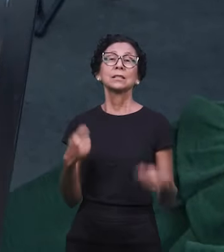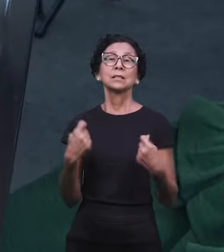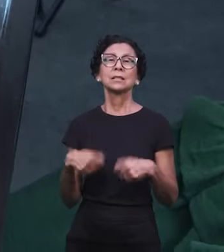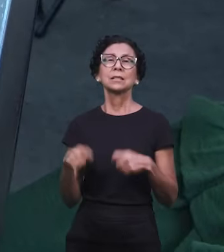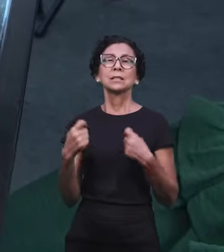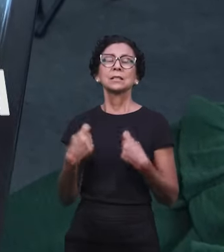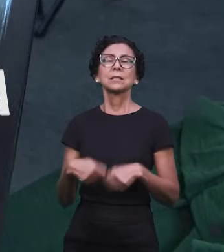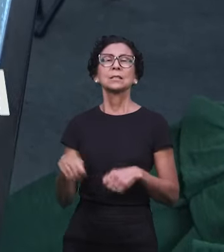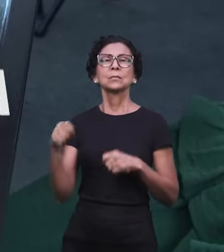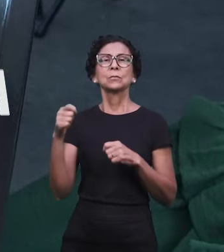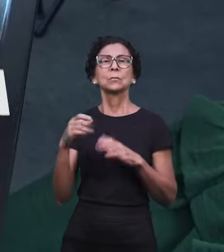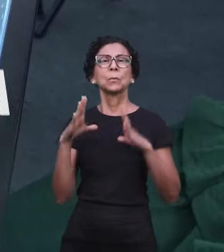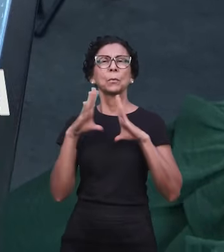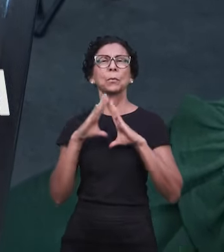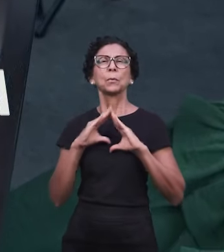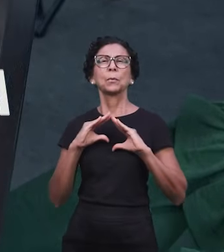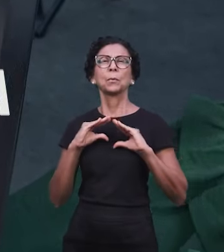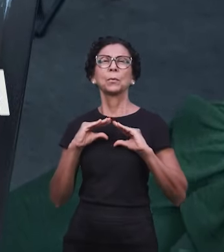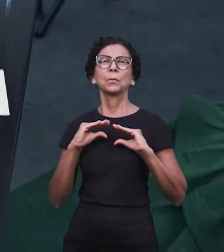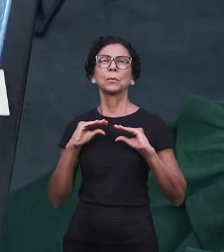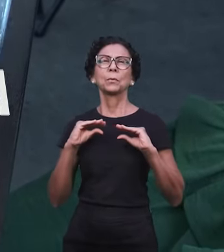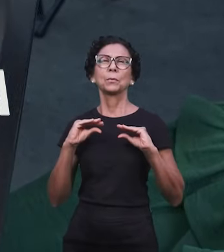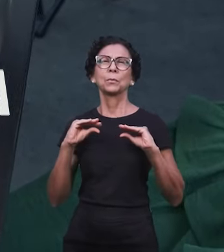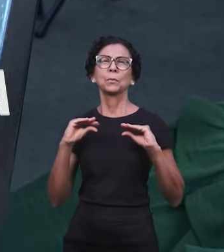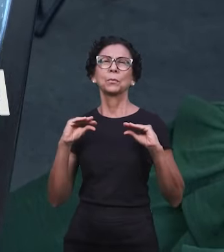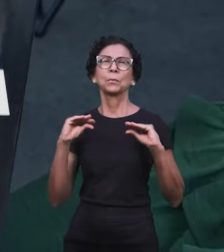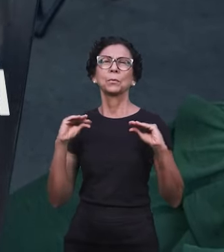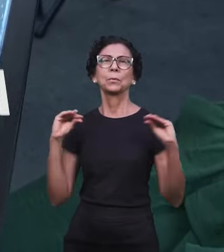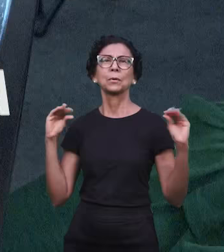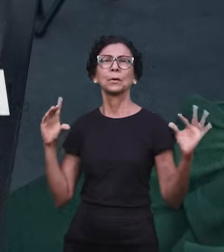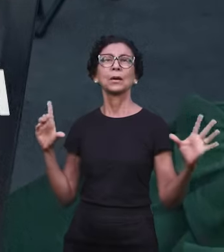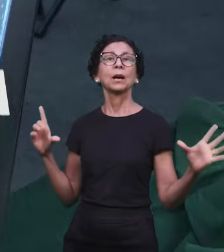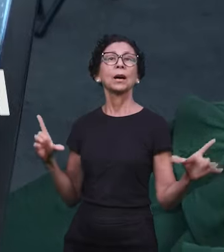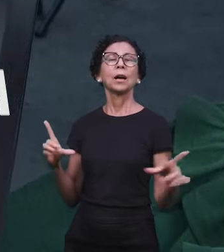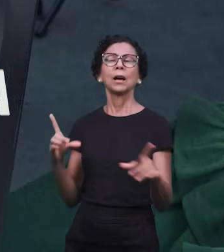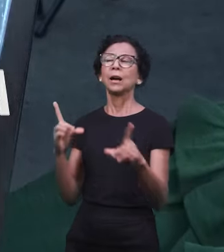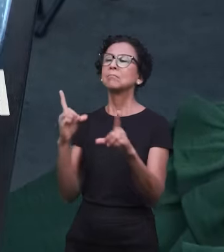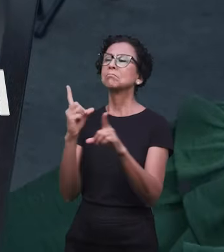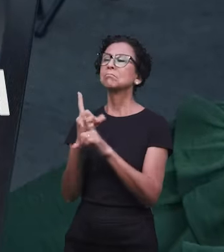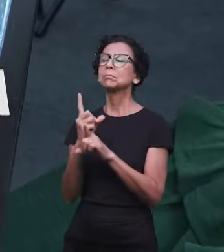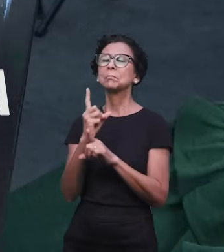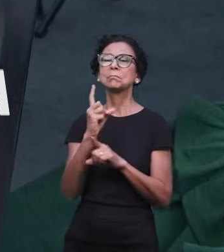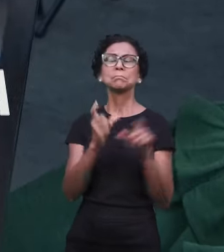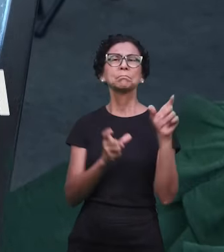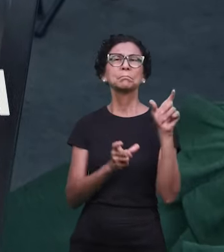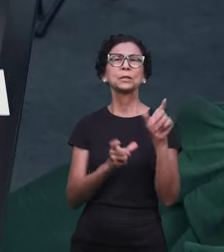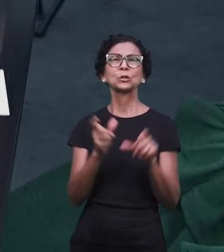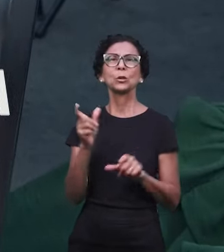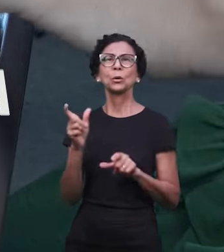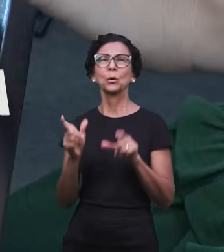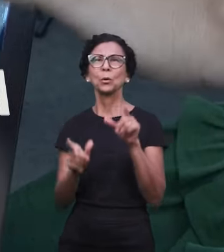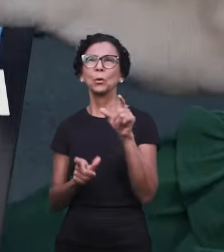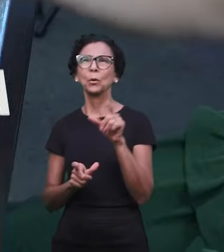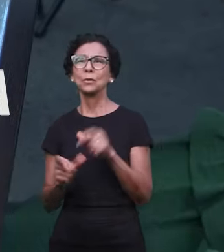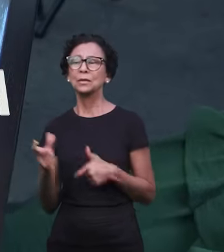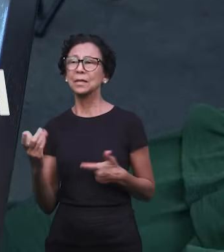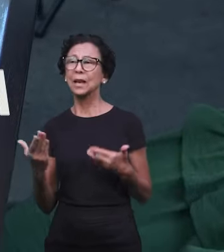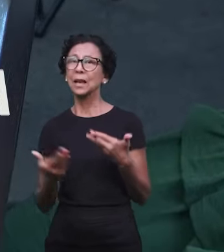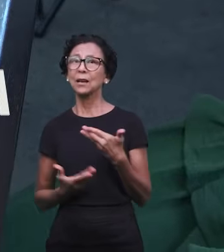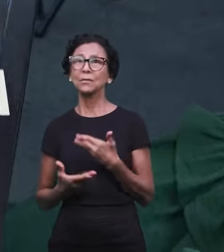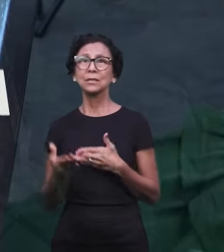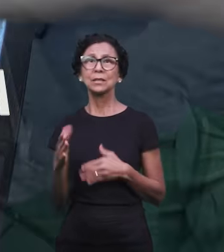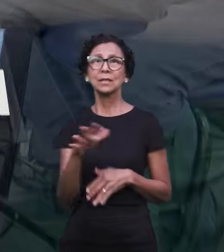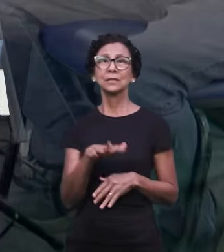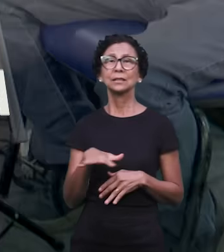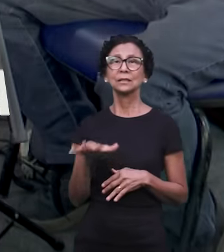procurando descansar, ele encontra pela estrada os